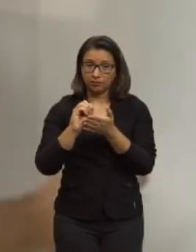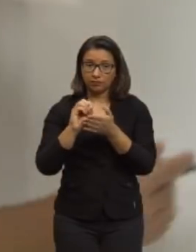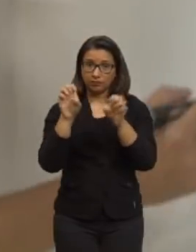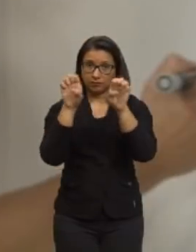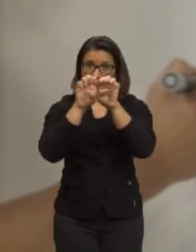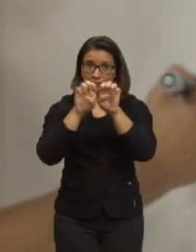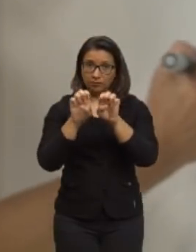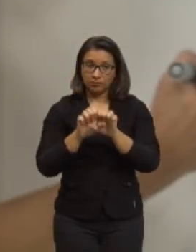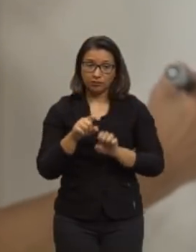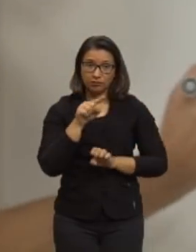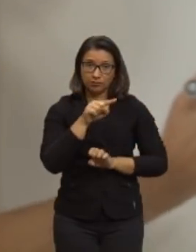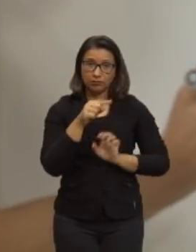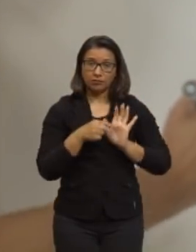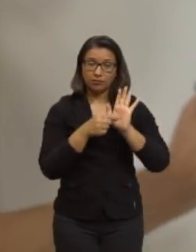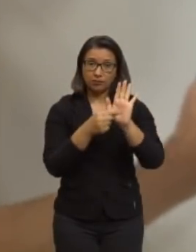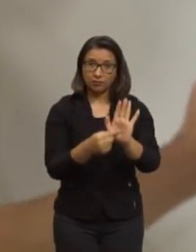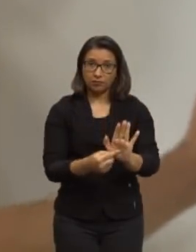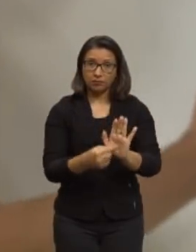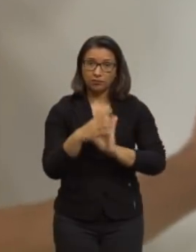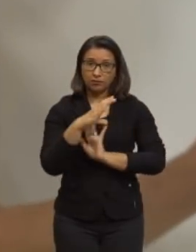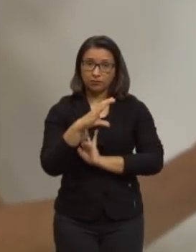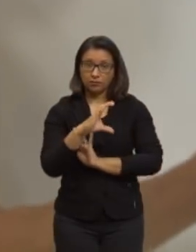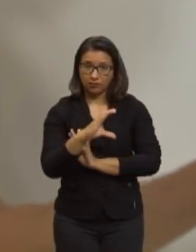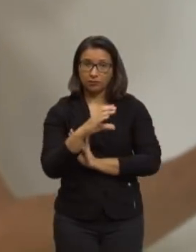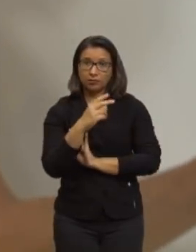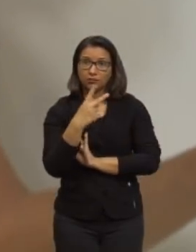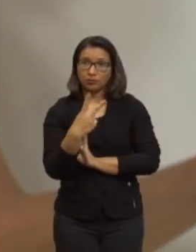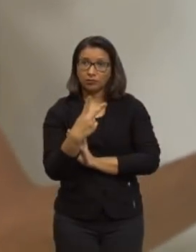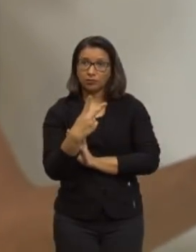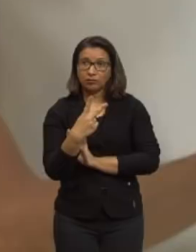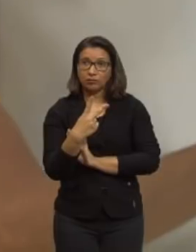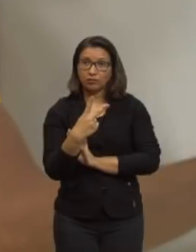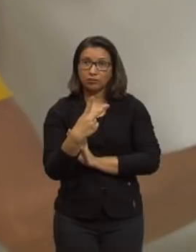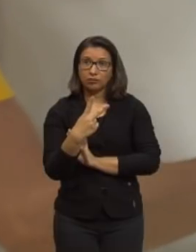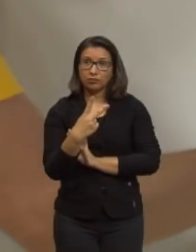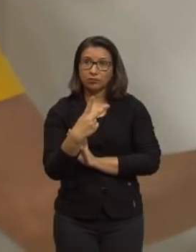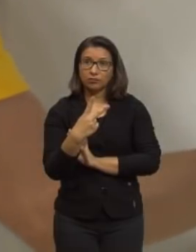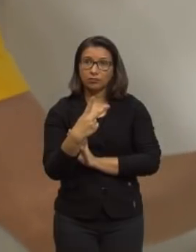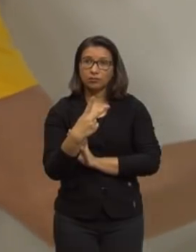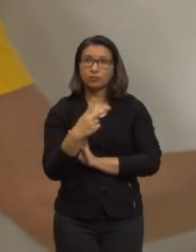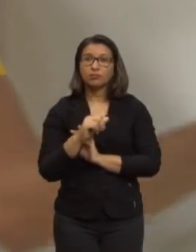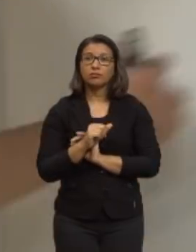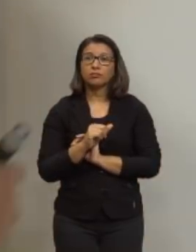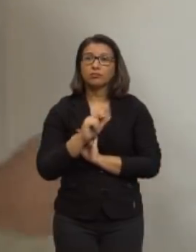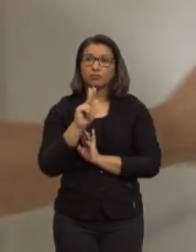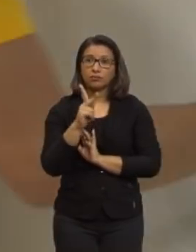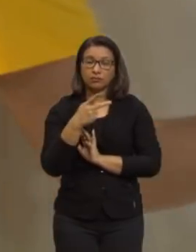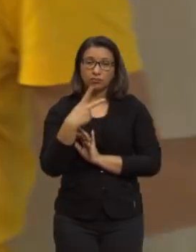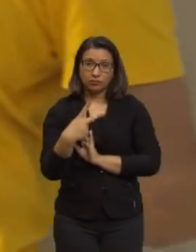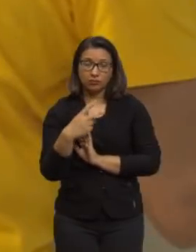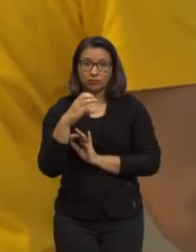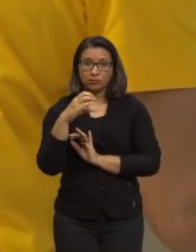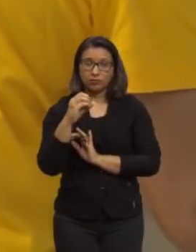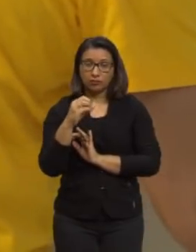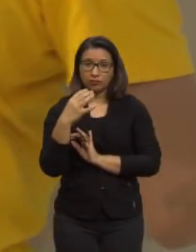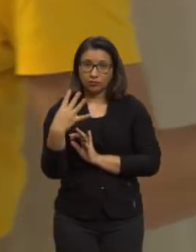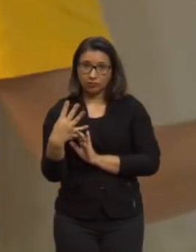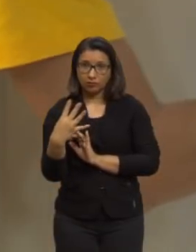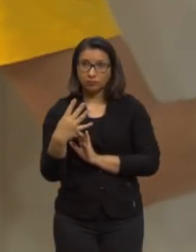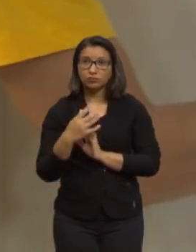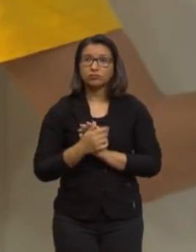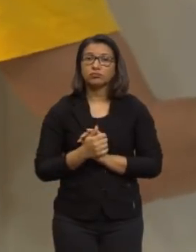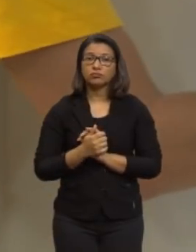dele a gente vai representar ele com c2 h2 so4 sólido e eu